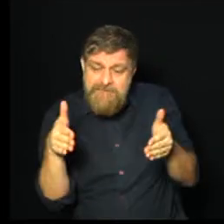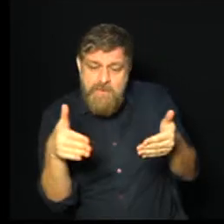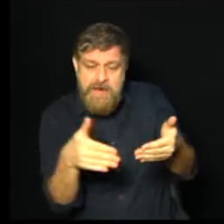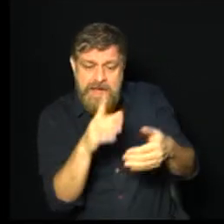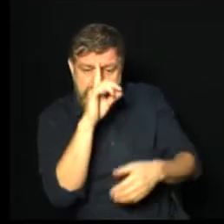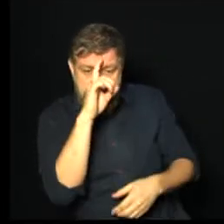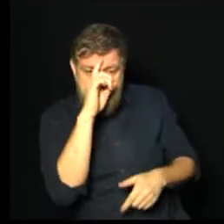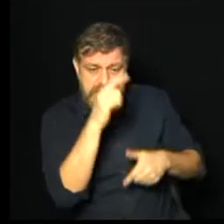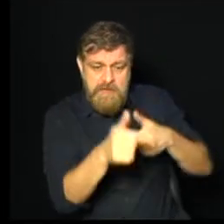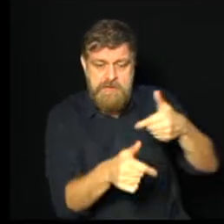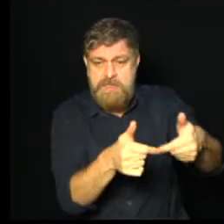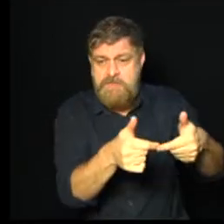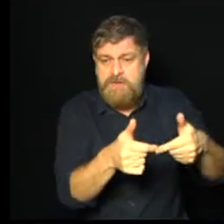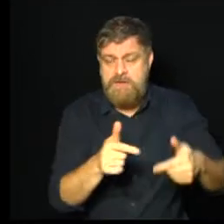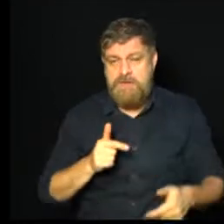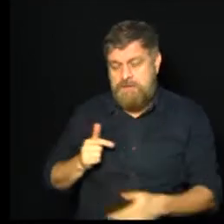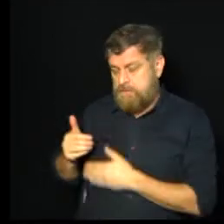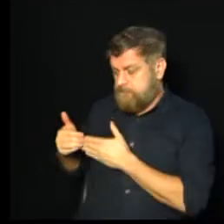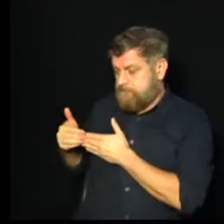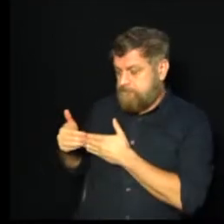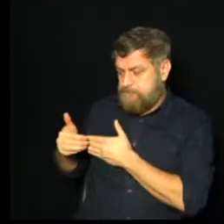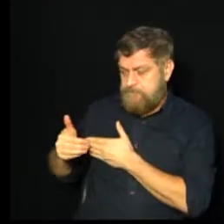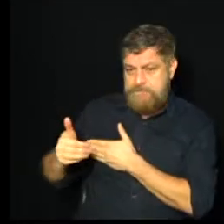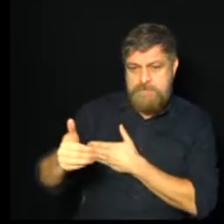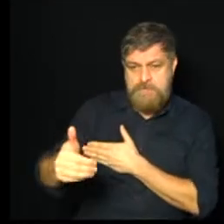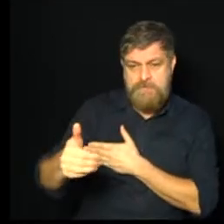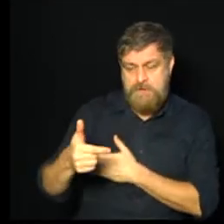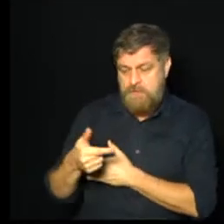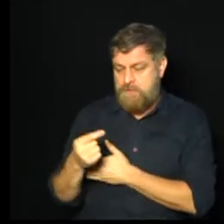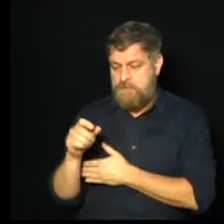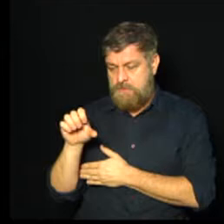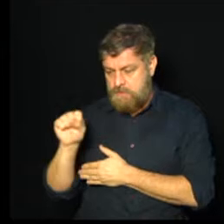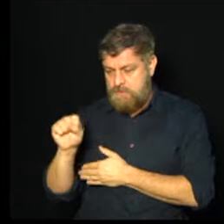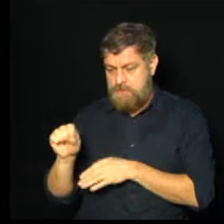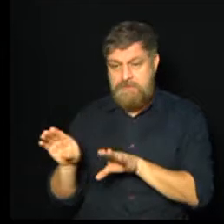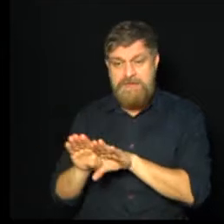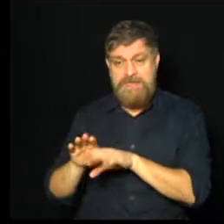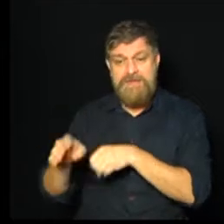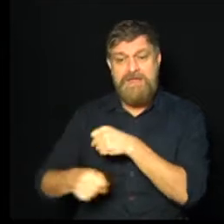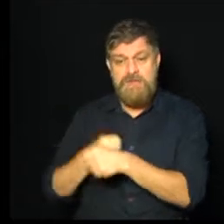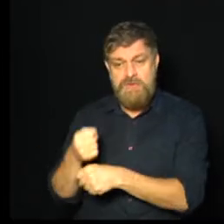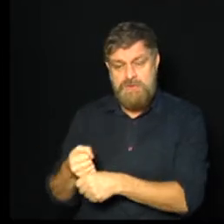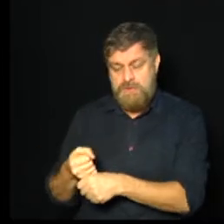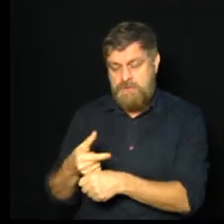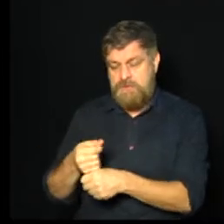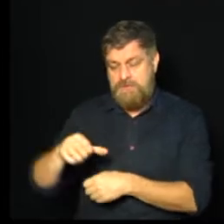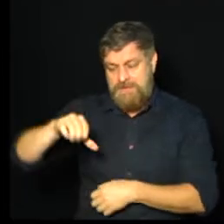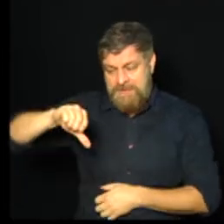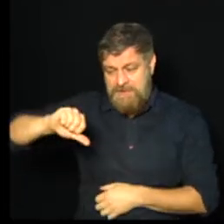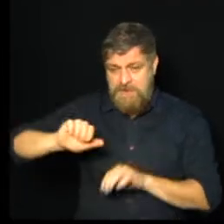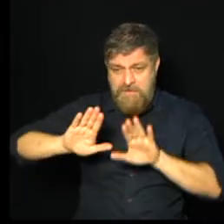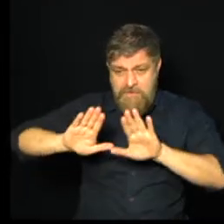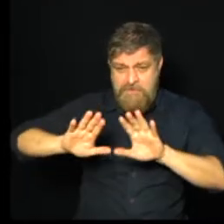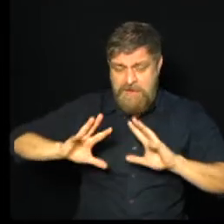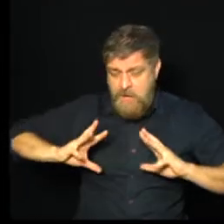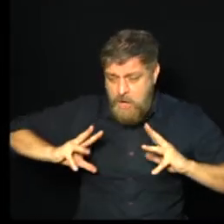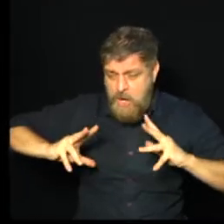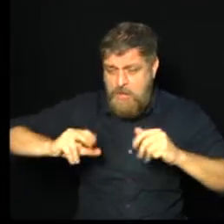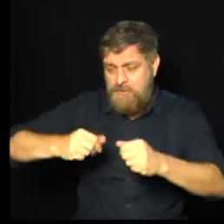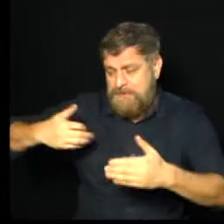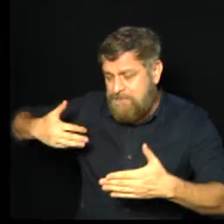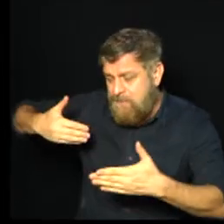um processo que começou a ser desenvolvido nos anos de 18 e 19, porém, em função de tudo que aconteceu até